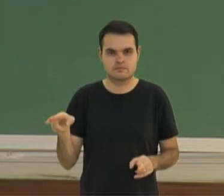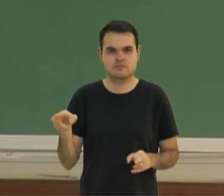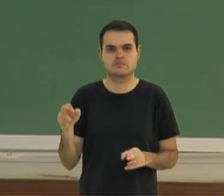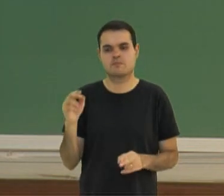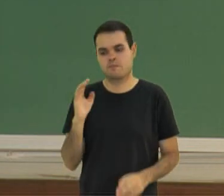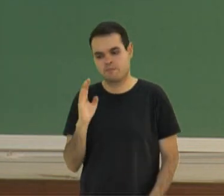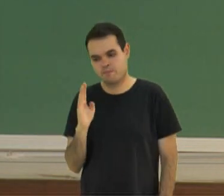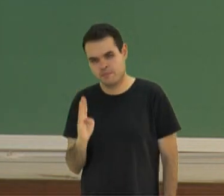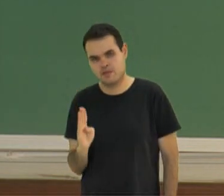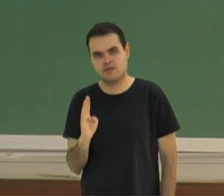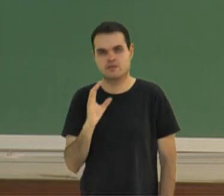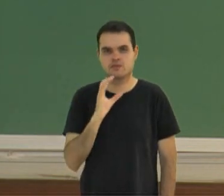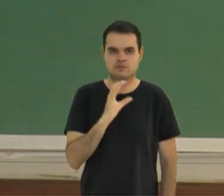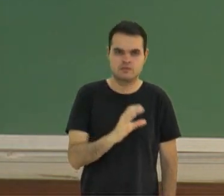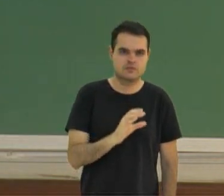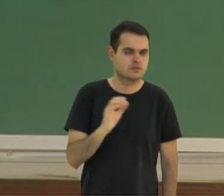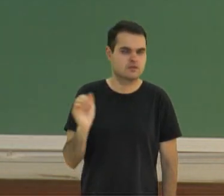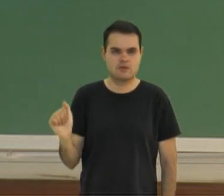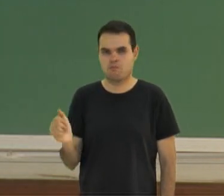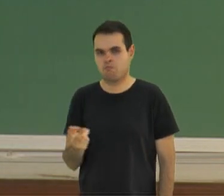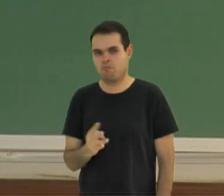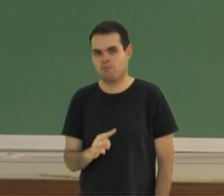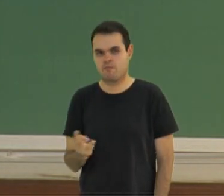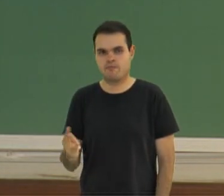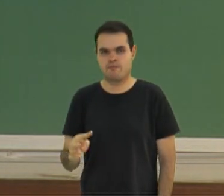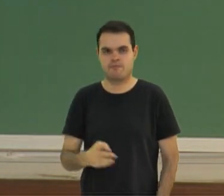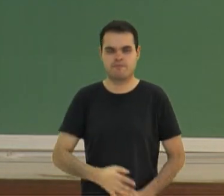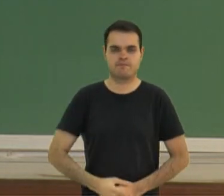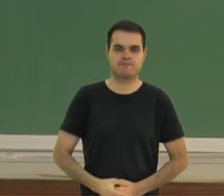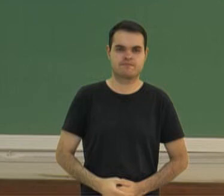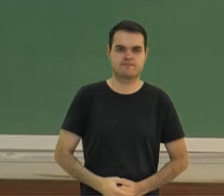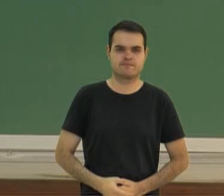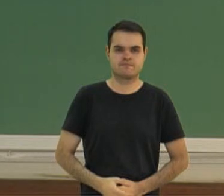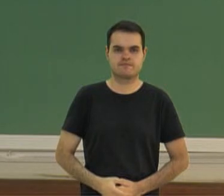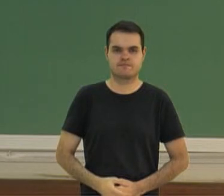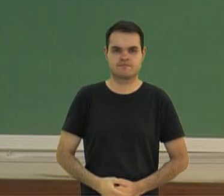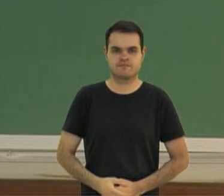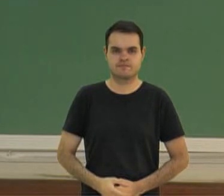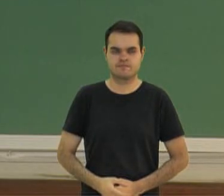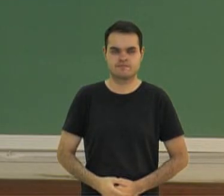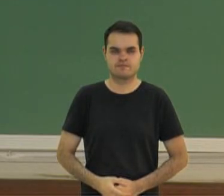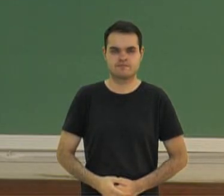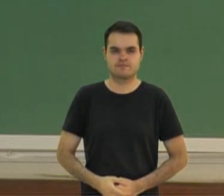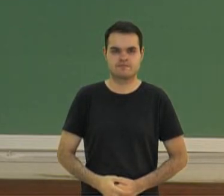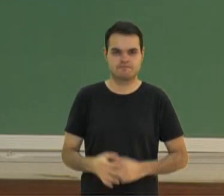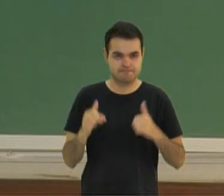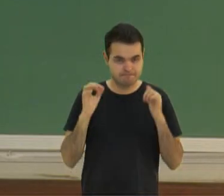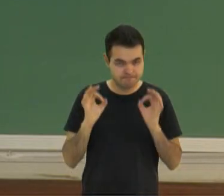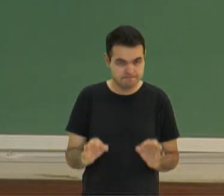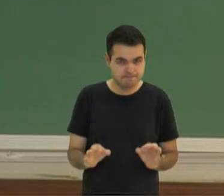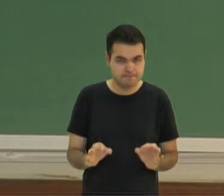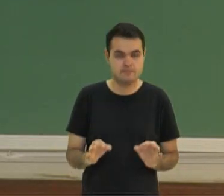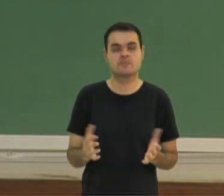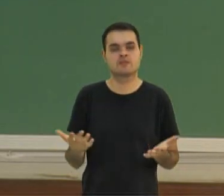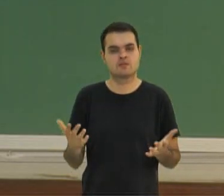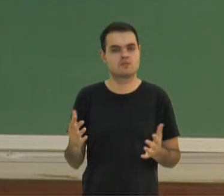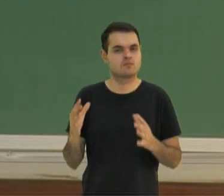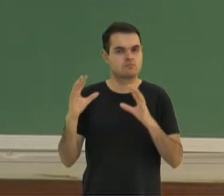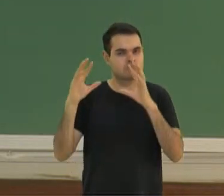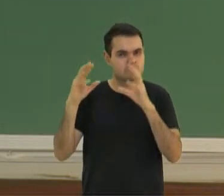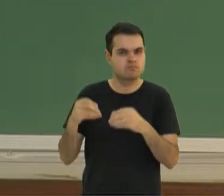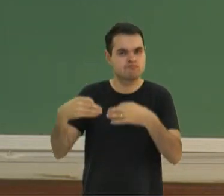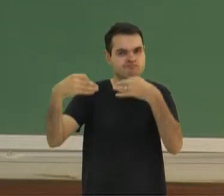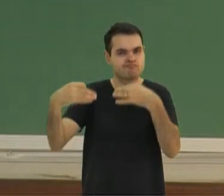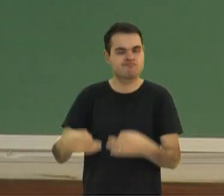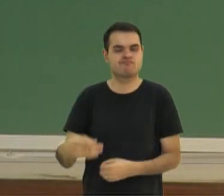ponto B, no ponto C ou no ponto A, tanto faz, certo? Então, tudo